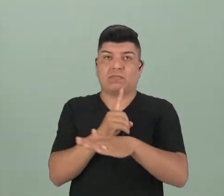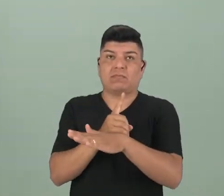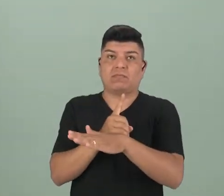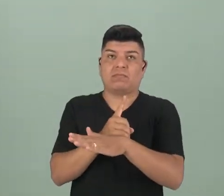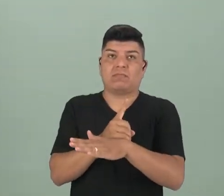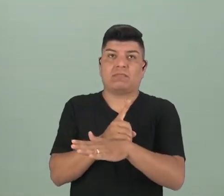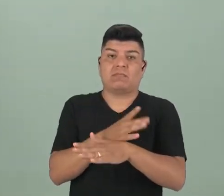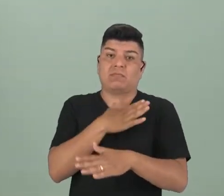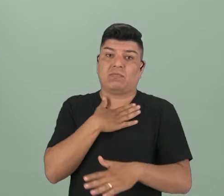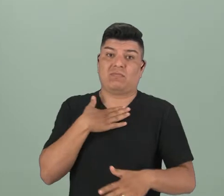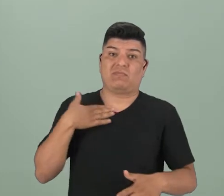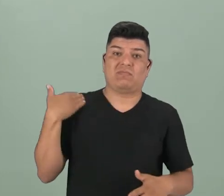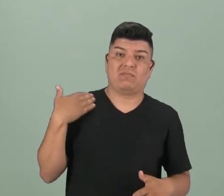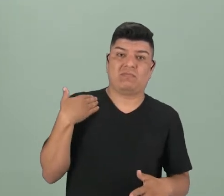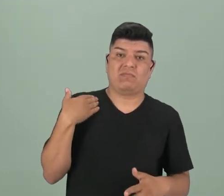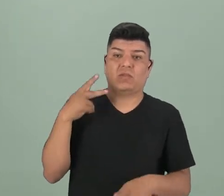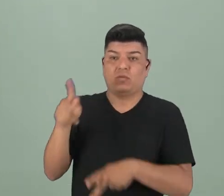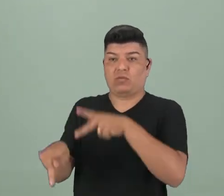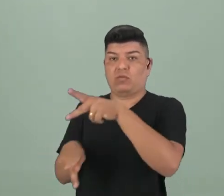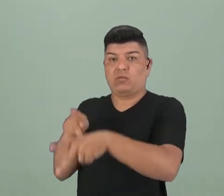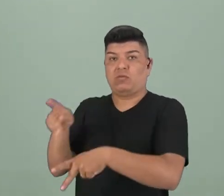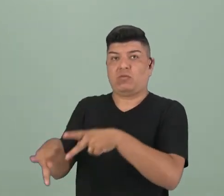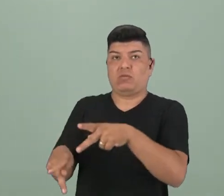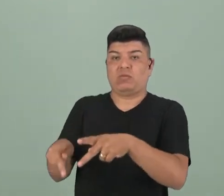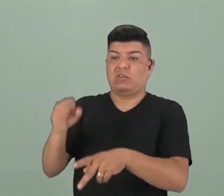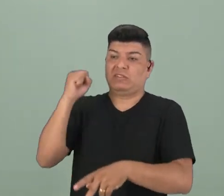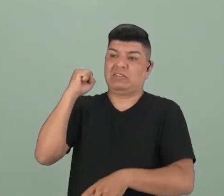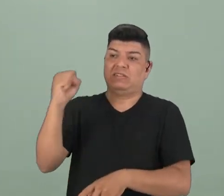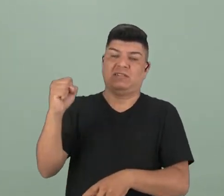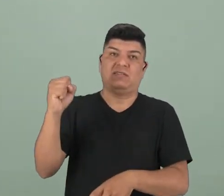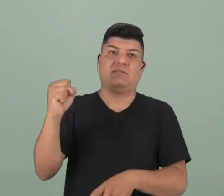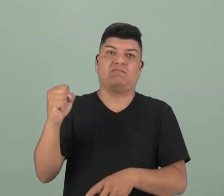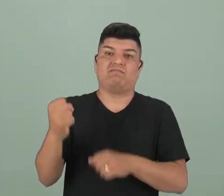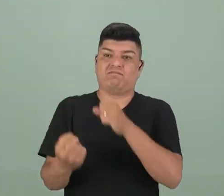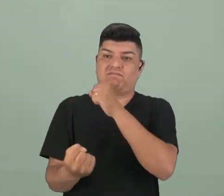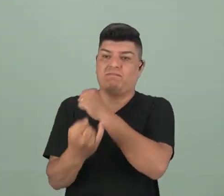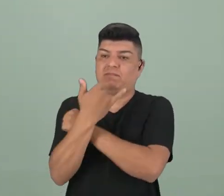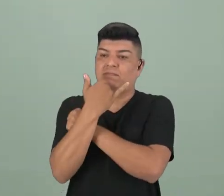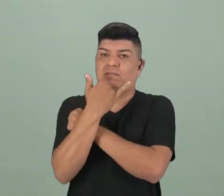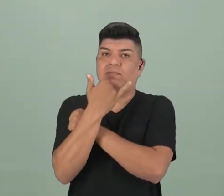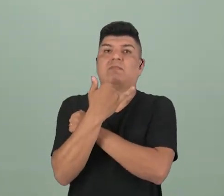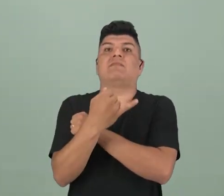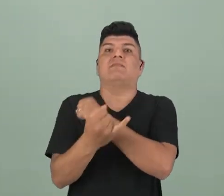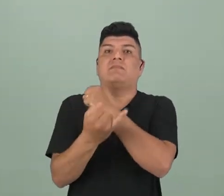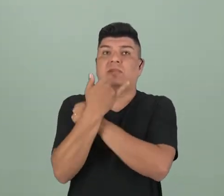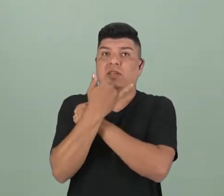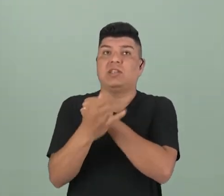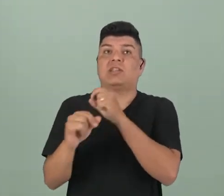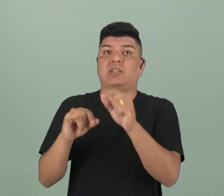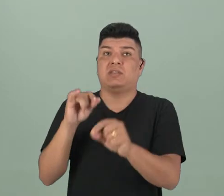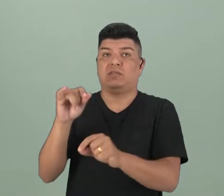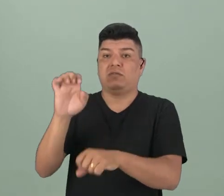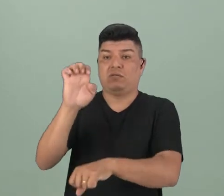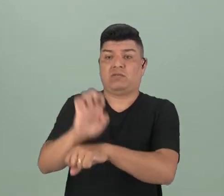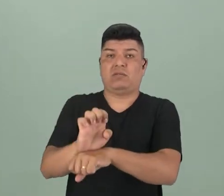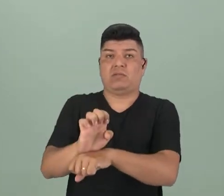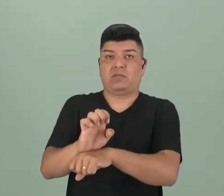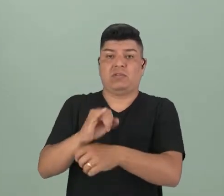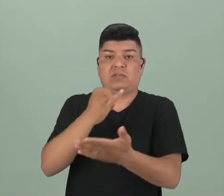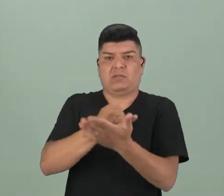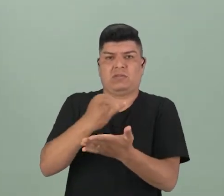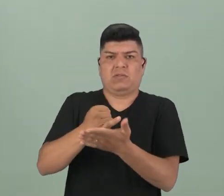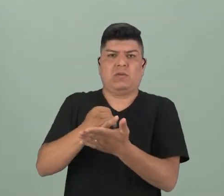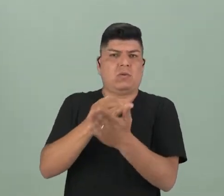foi decapitado pelo povo, né, considerado como traidor do Estado, porque como ele cobrava os impostos e os impostos eram